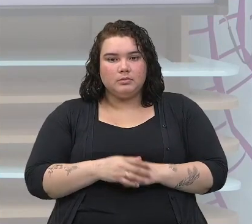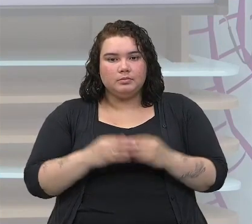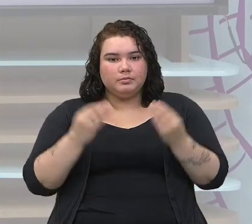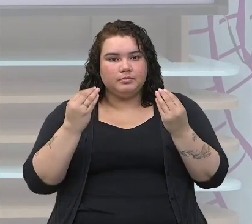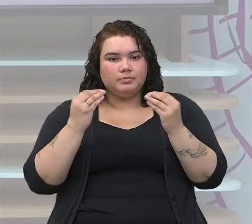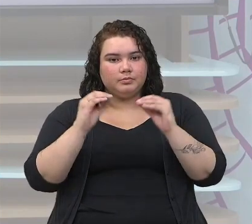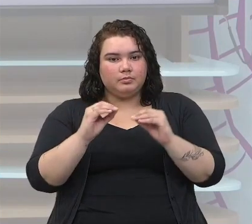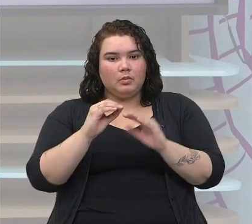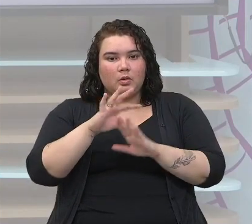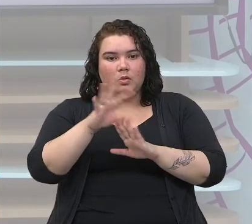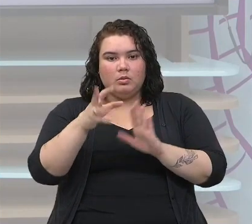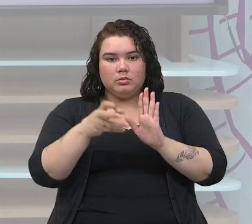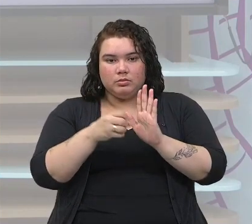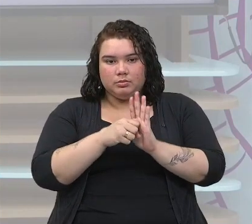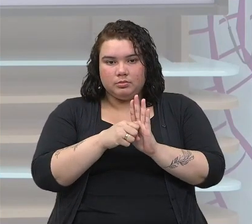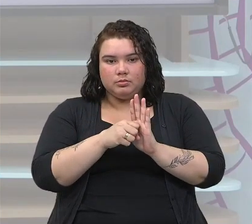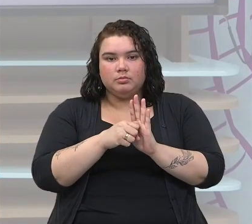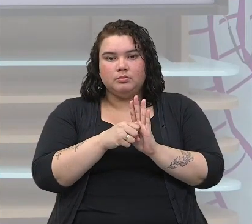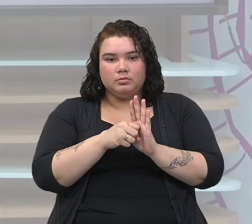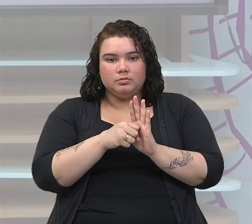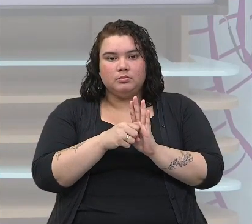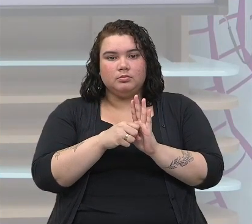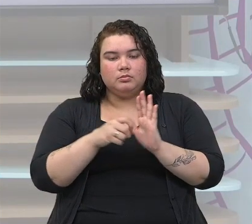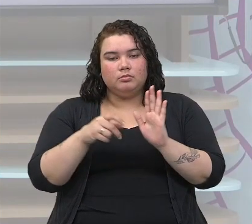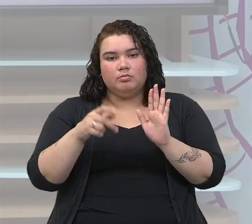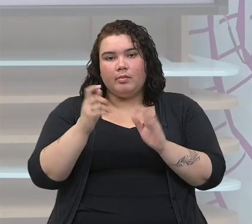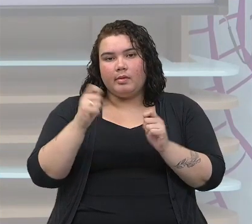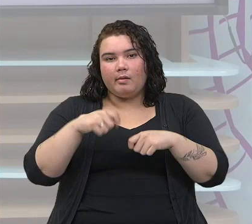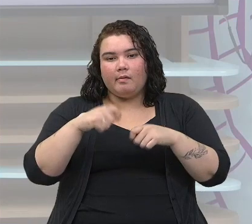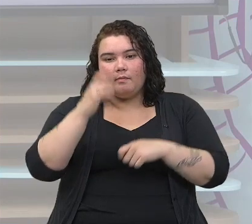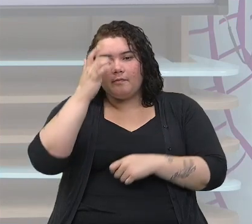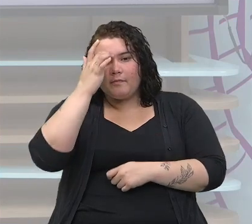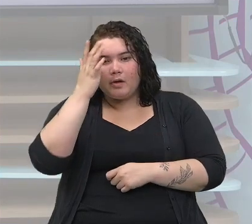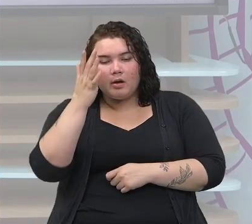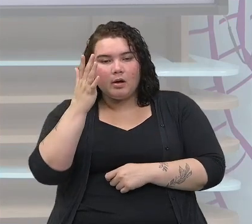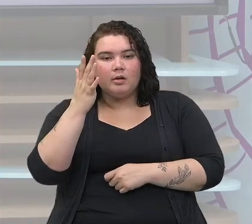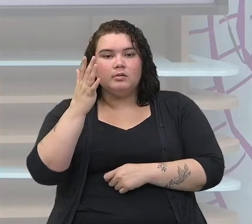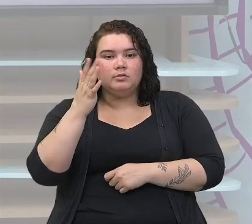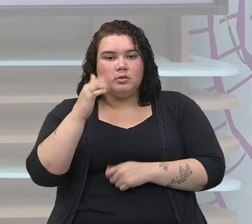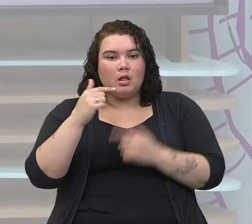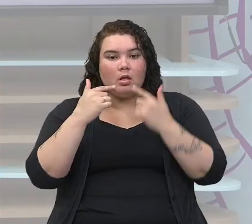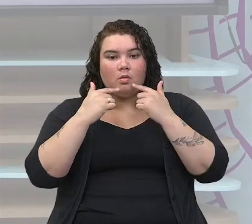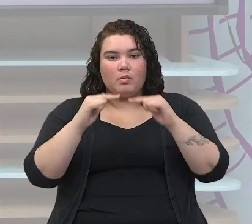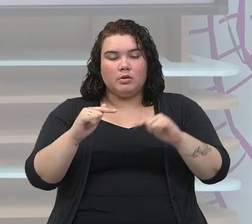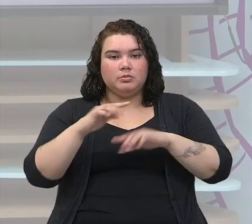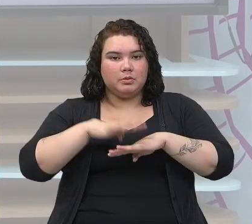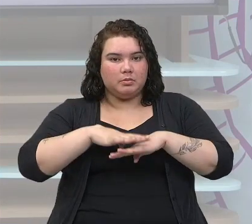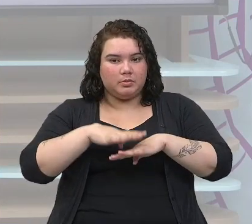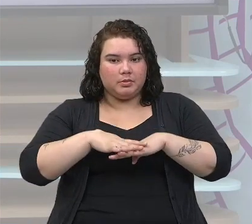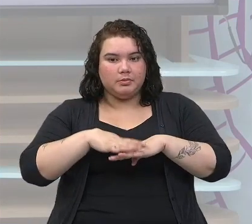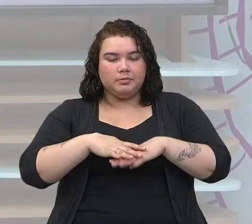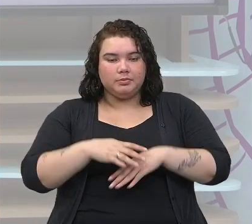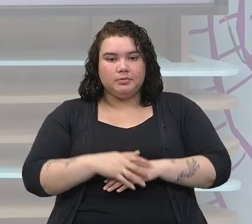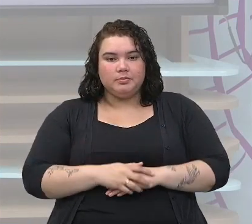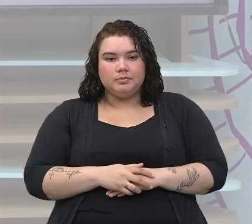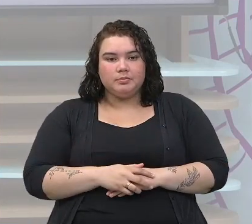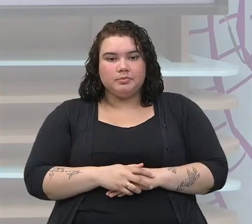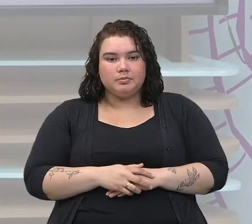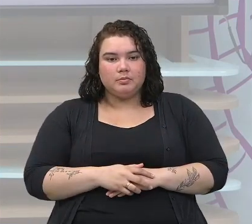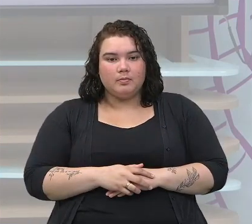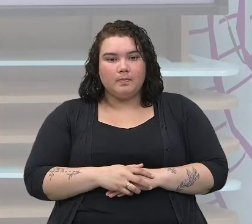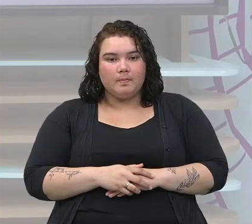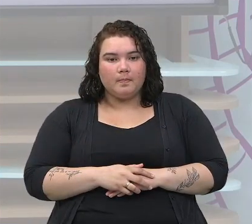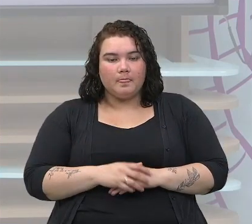colocar os símbolos, tá? Para facilitar, né, a linguagem matemática. Mas o